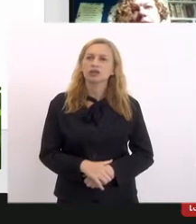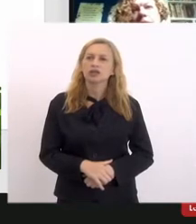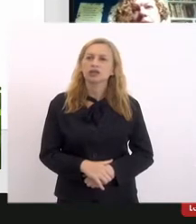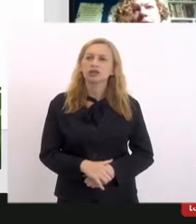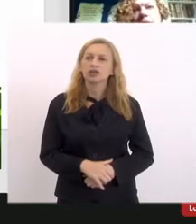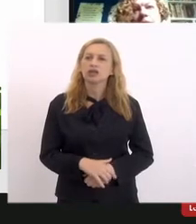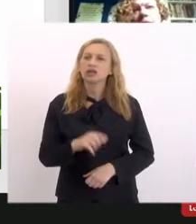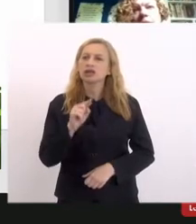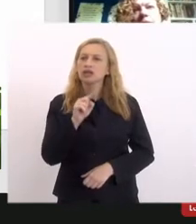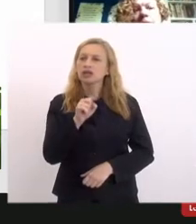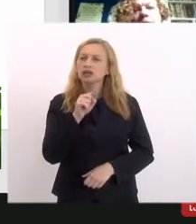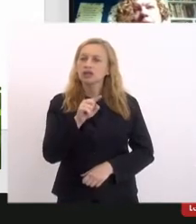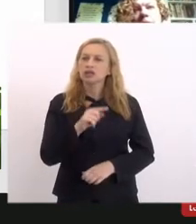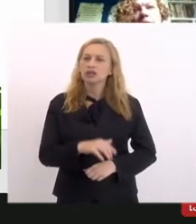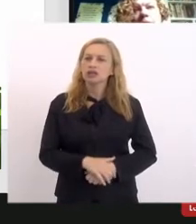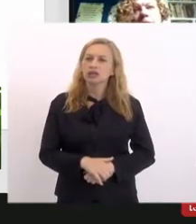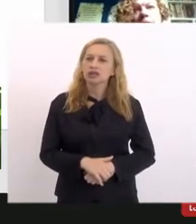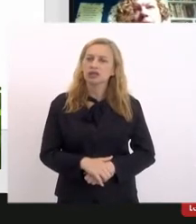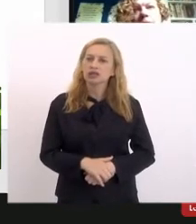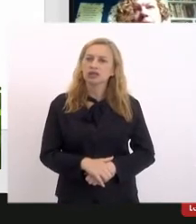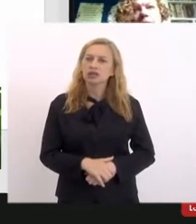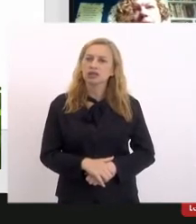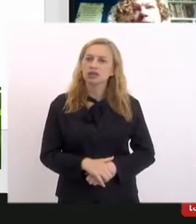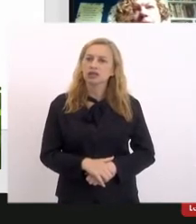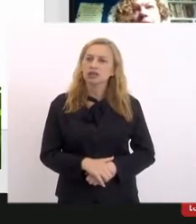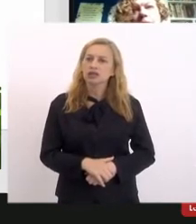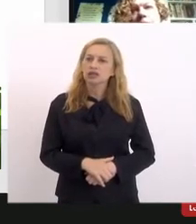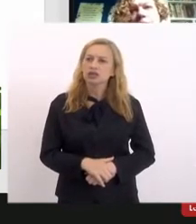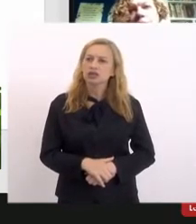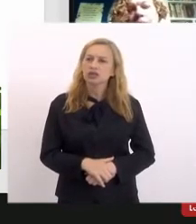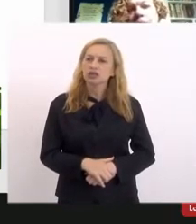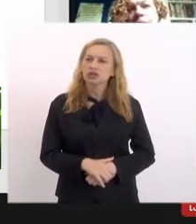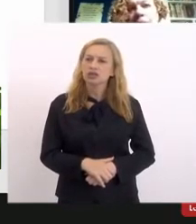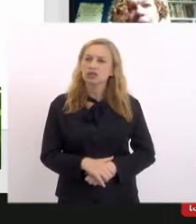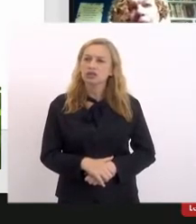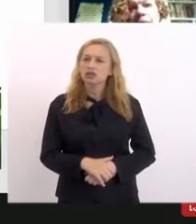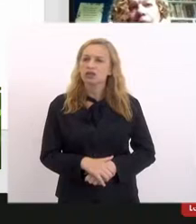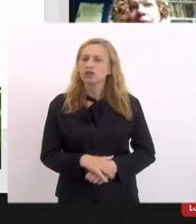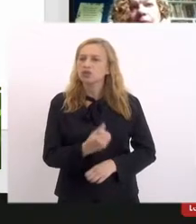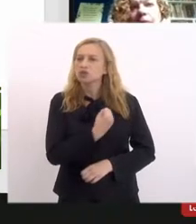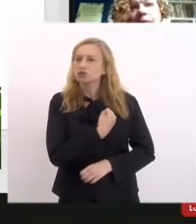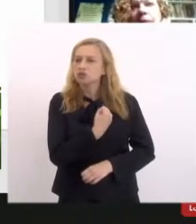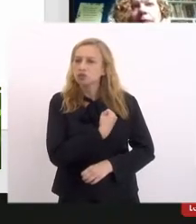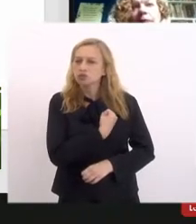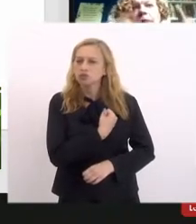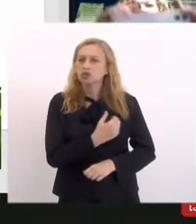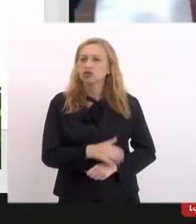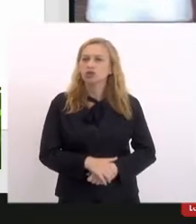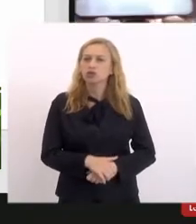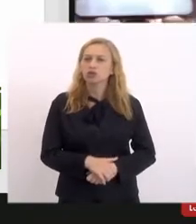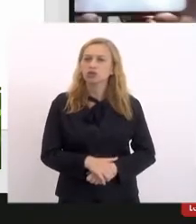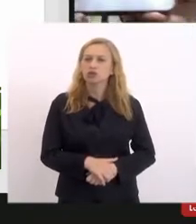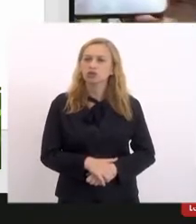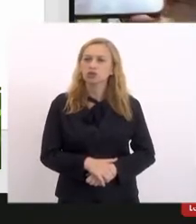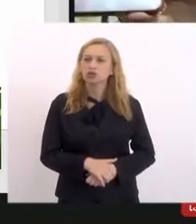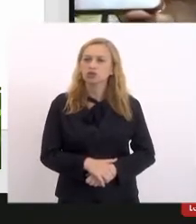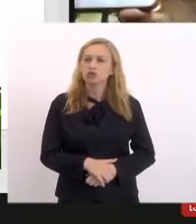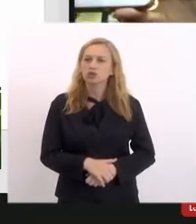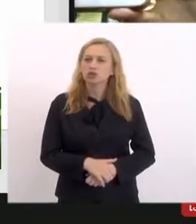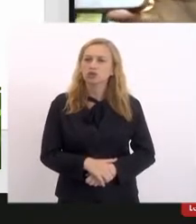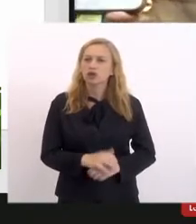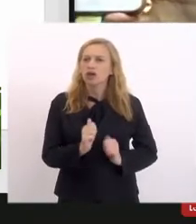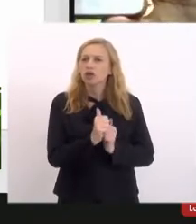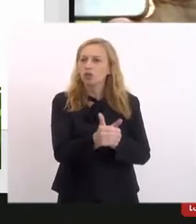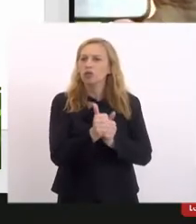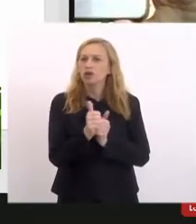aqui é a curva, né? Uma queda. A gente faz um levantamento com dados precoces, com indicadores precoces, acompanhando